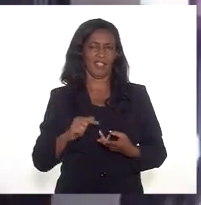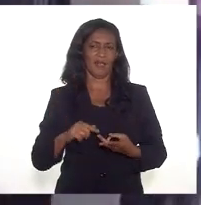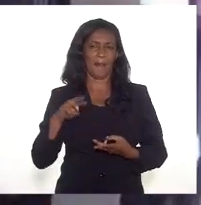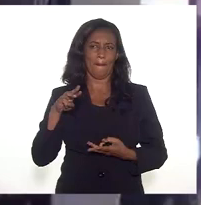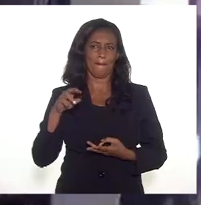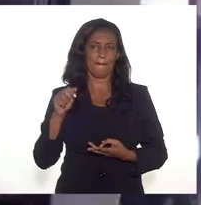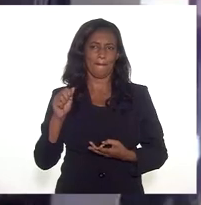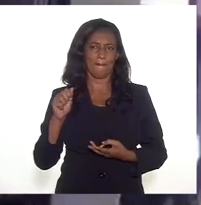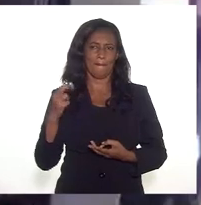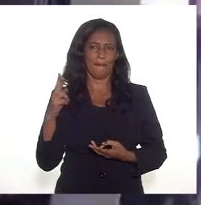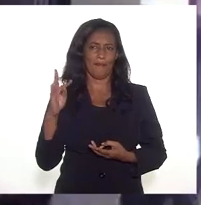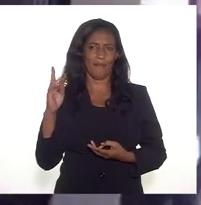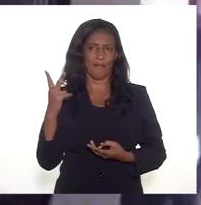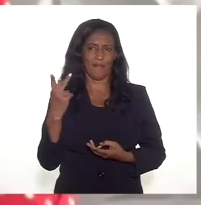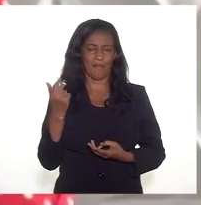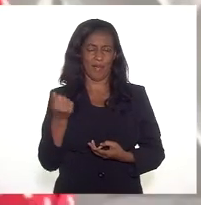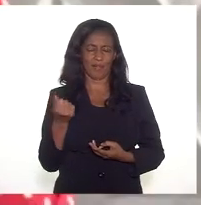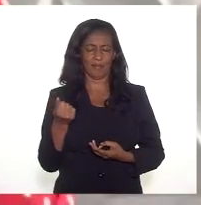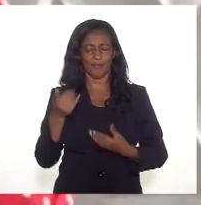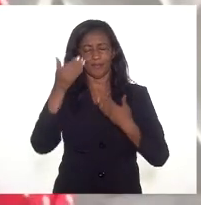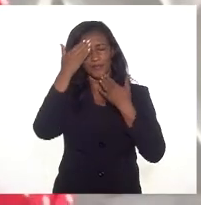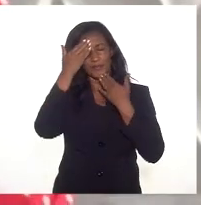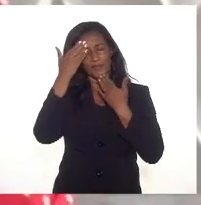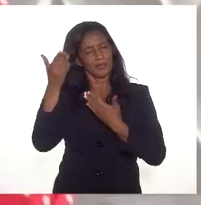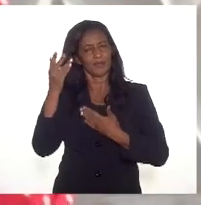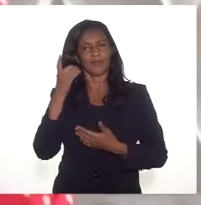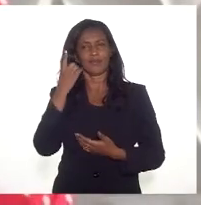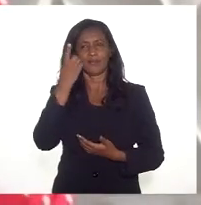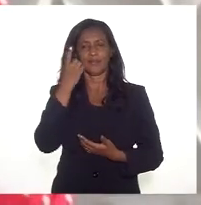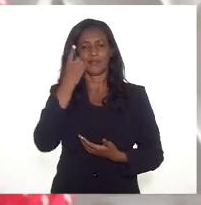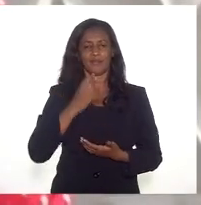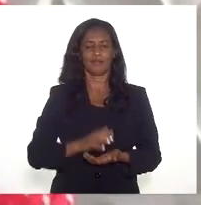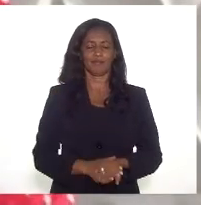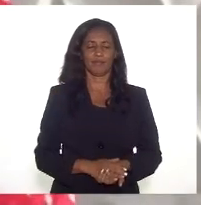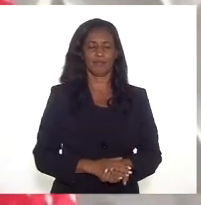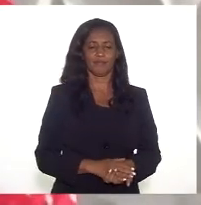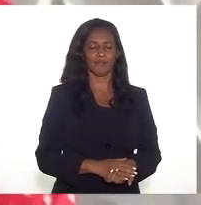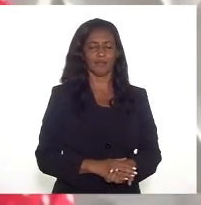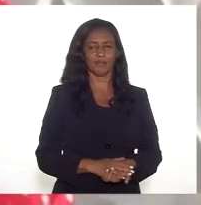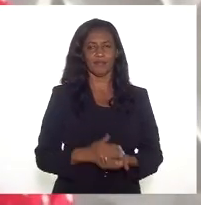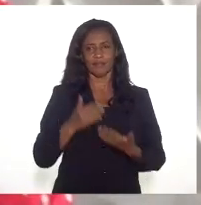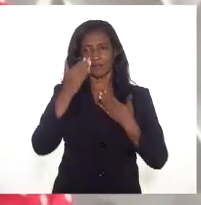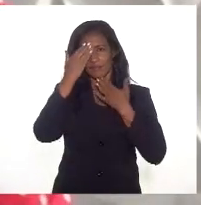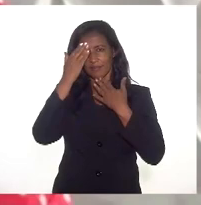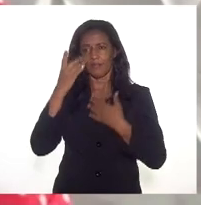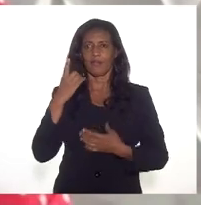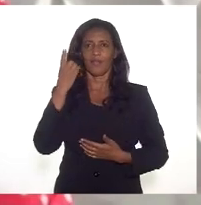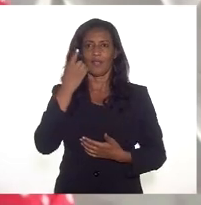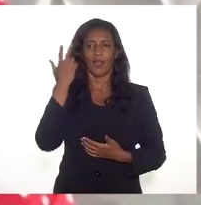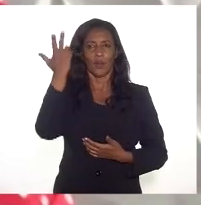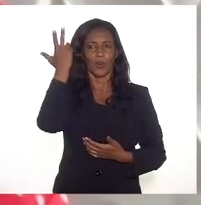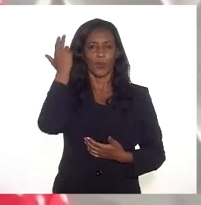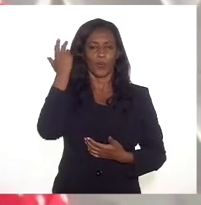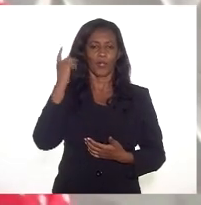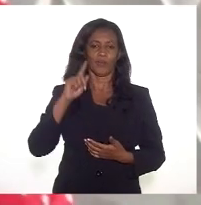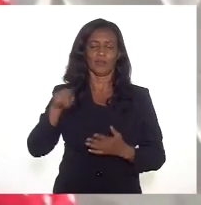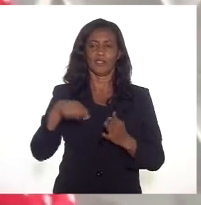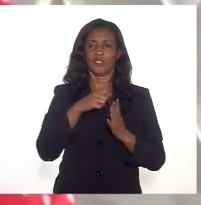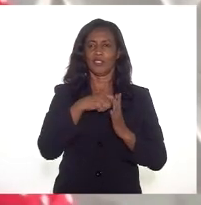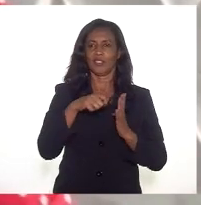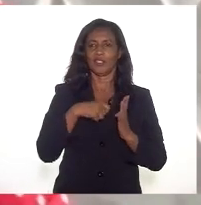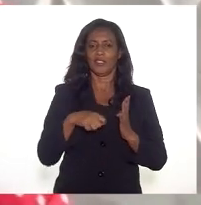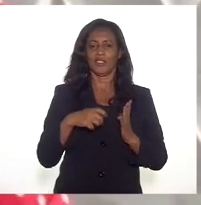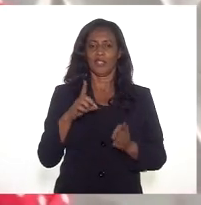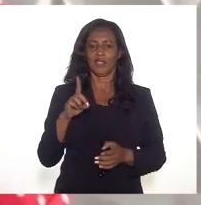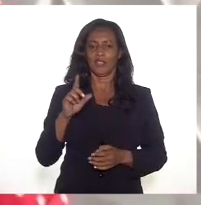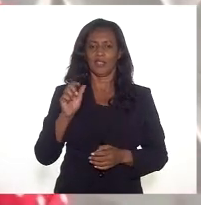Rocha. Obrigada, deputado. Agradecendo, deputado Eliomar Coelho, próximo orador inscrito é deputada Dani